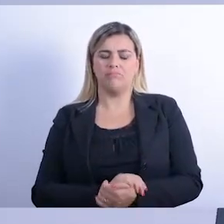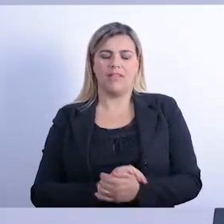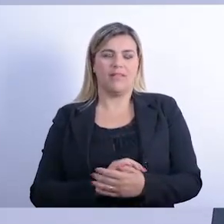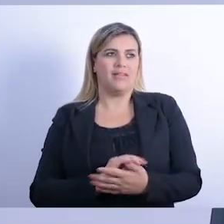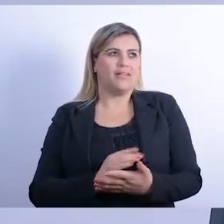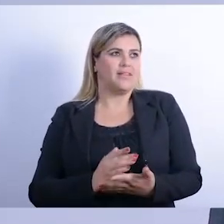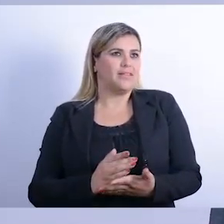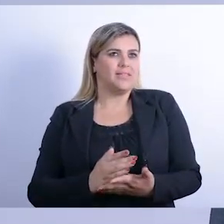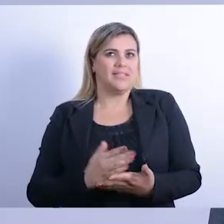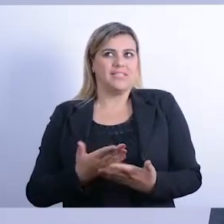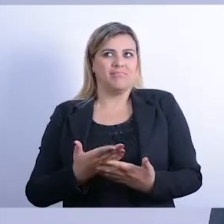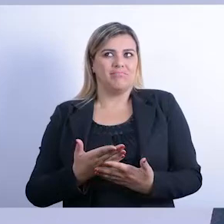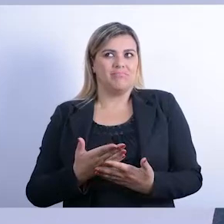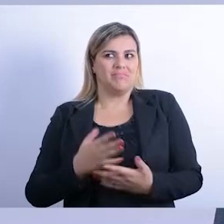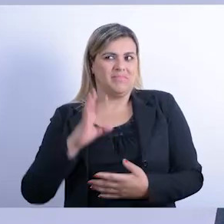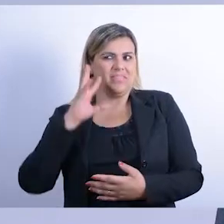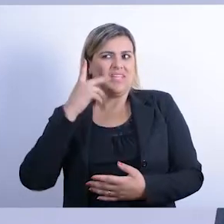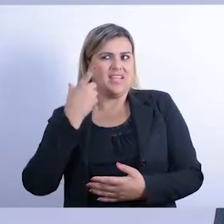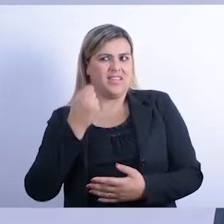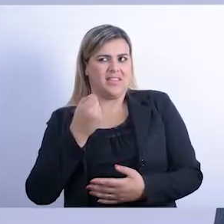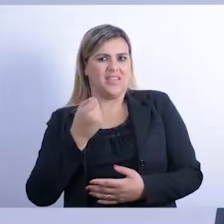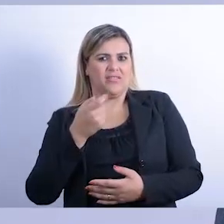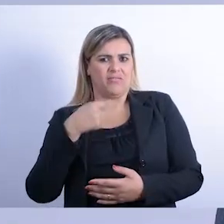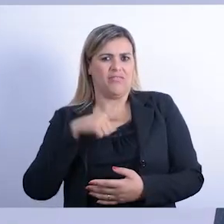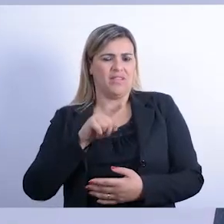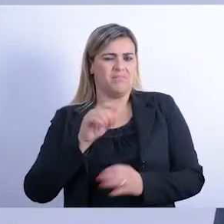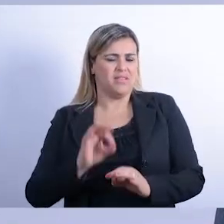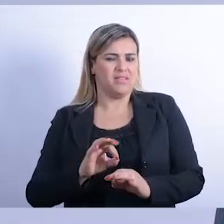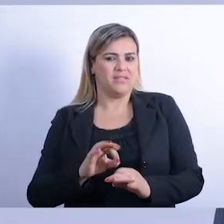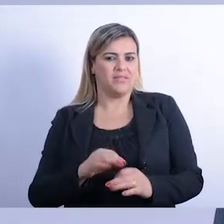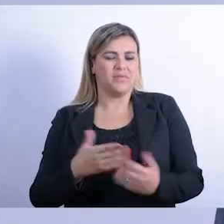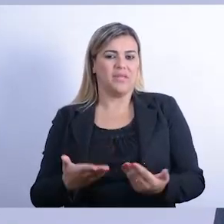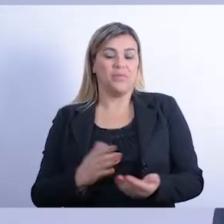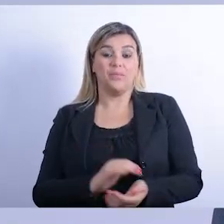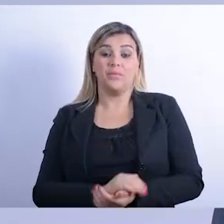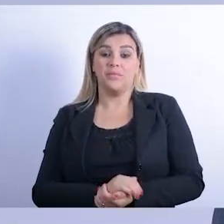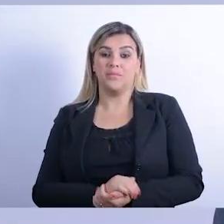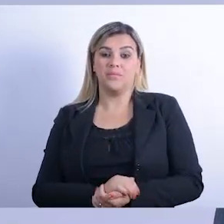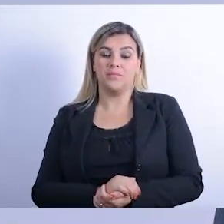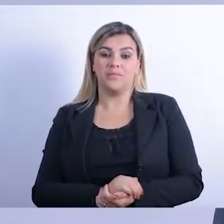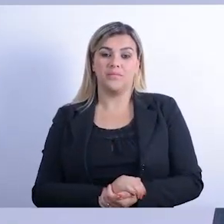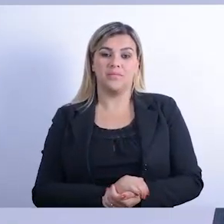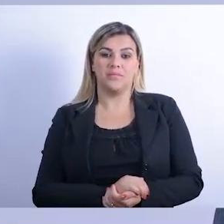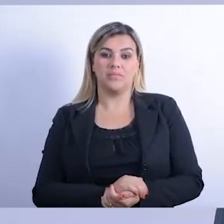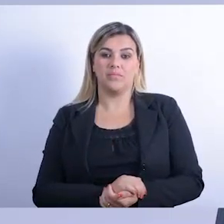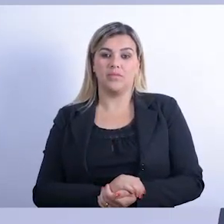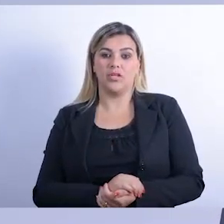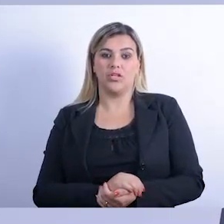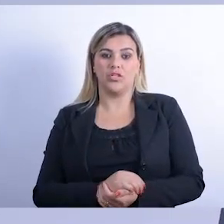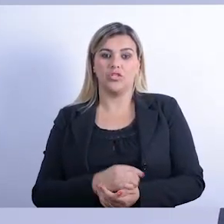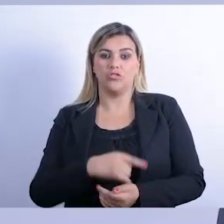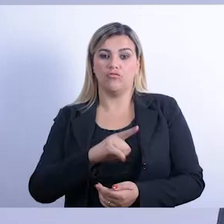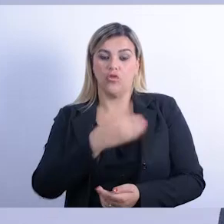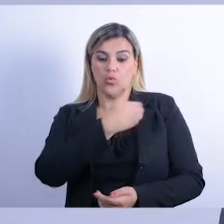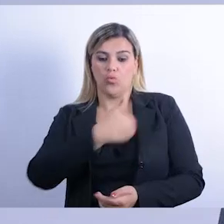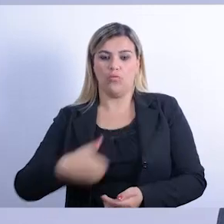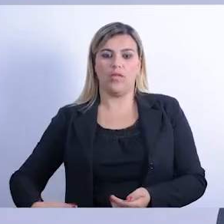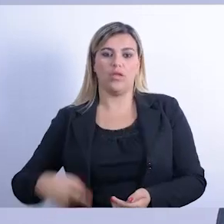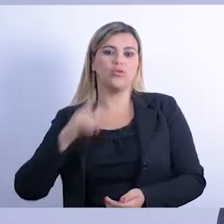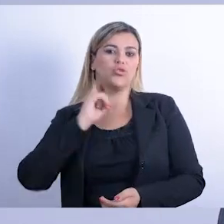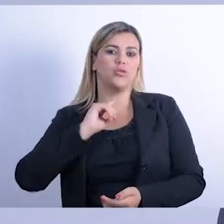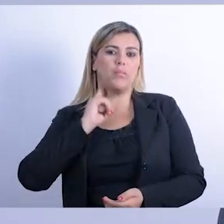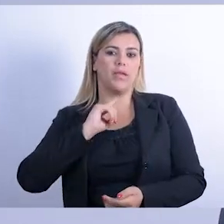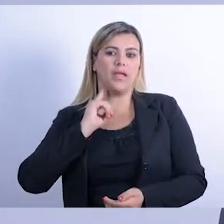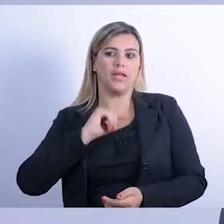né? Chegamos aqui, falei, será que ele vai dar alguma notícia e tal? Nós fomos lá no Palácio